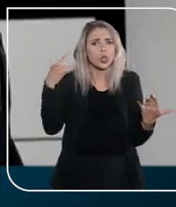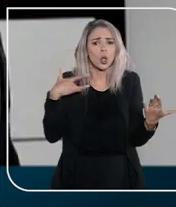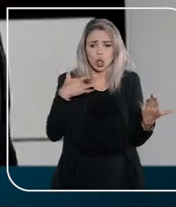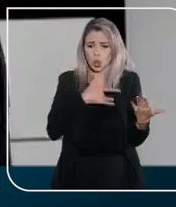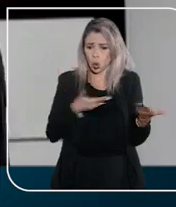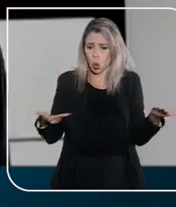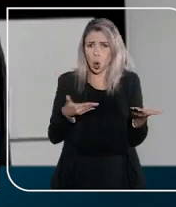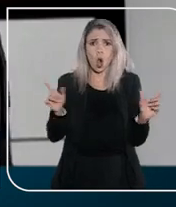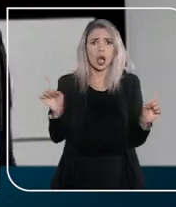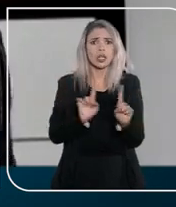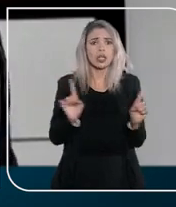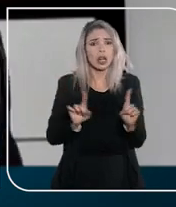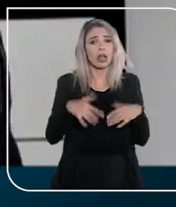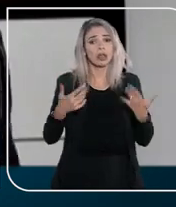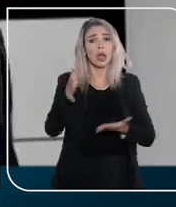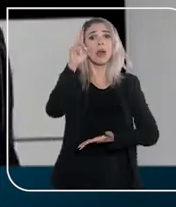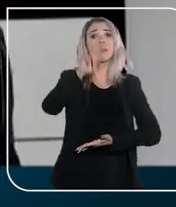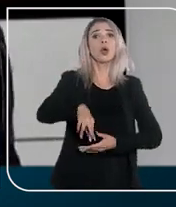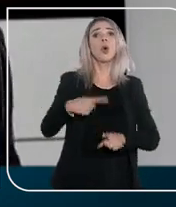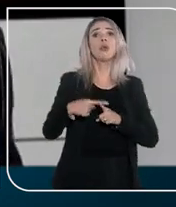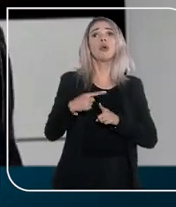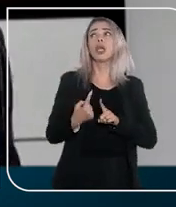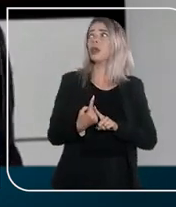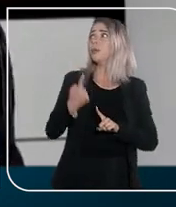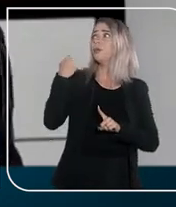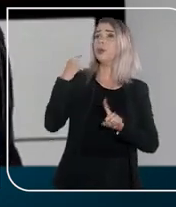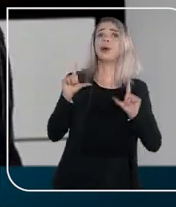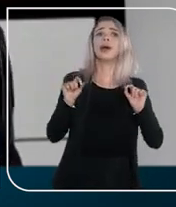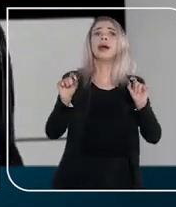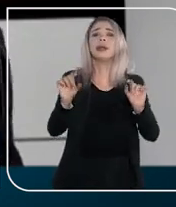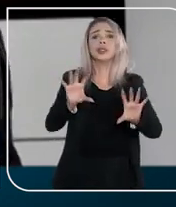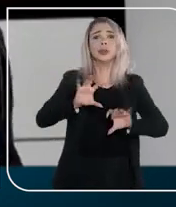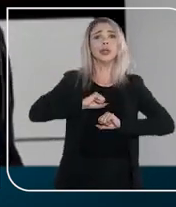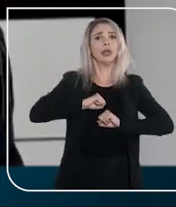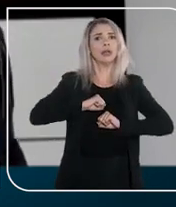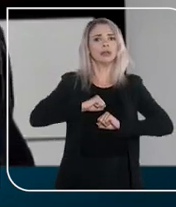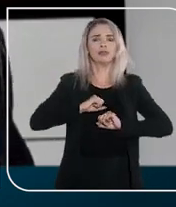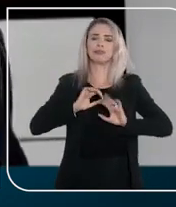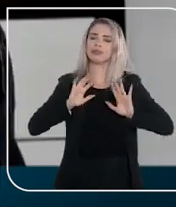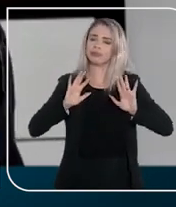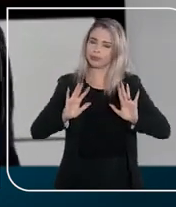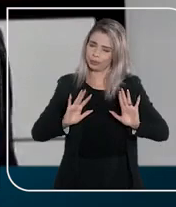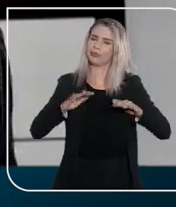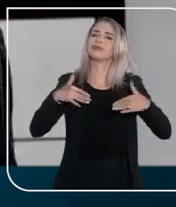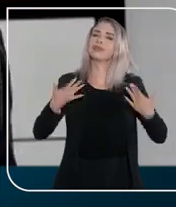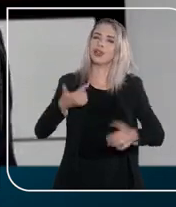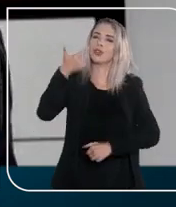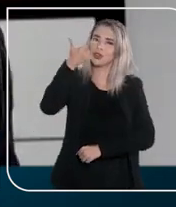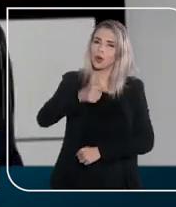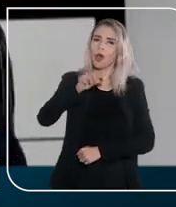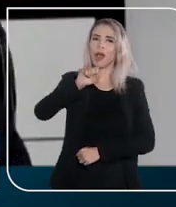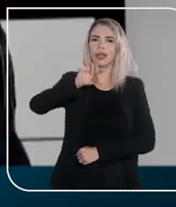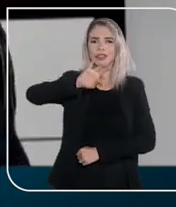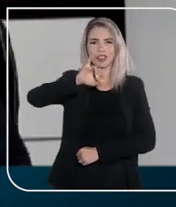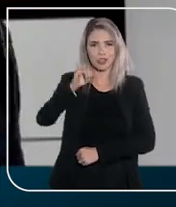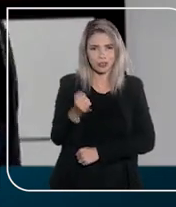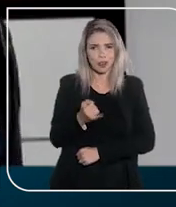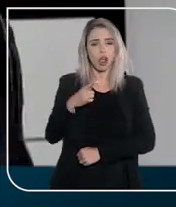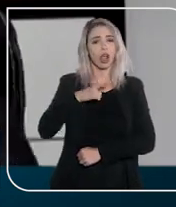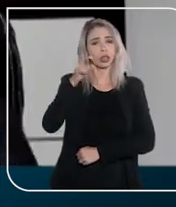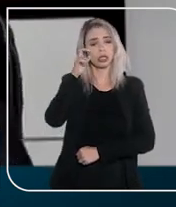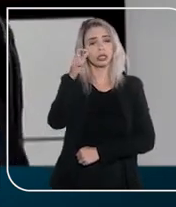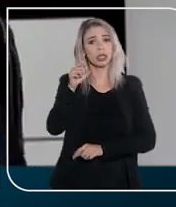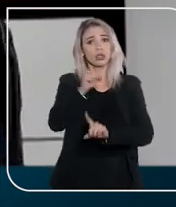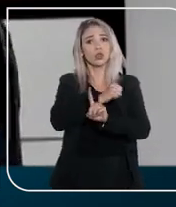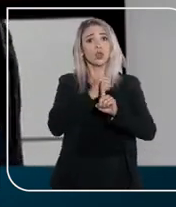O pretexto da reprovação foi de que um dia ela teve câncer. O Supremo, mais uma vez, acolhendo aqui o interesse da sociedade, publicou